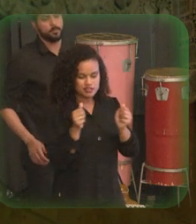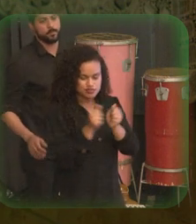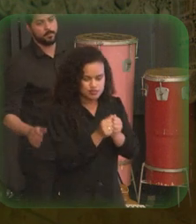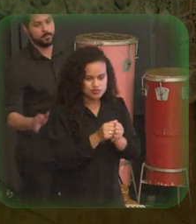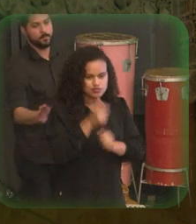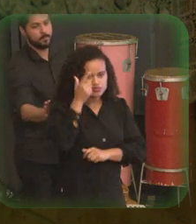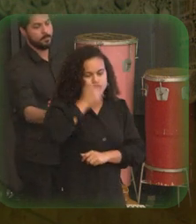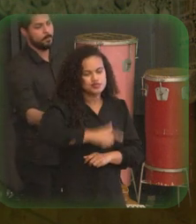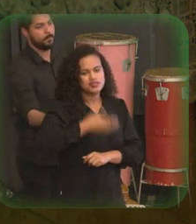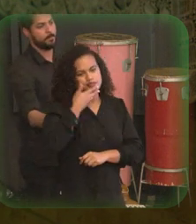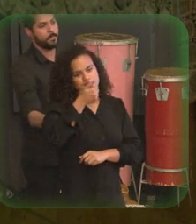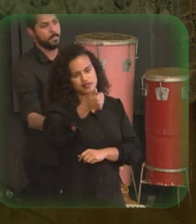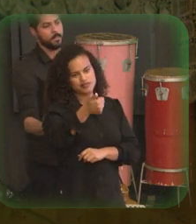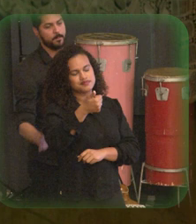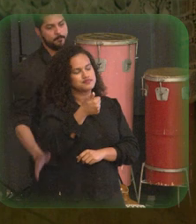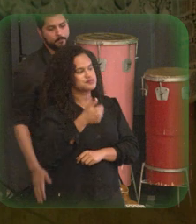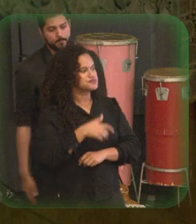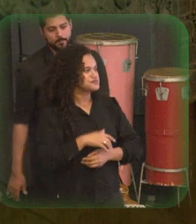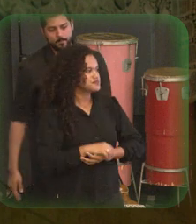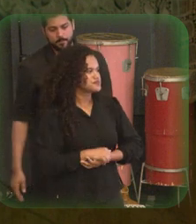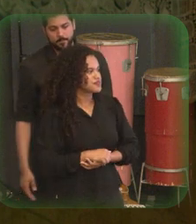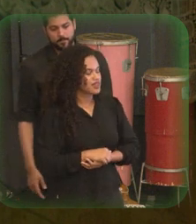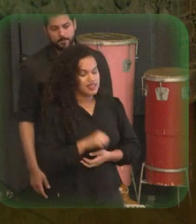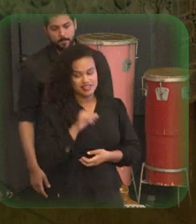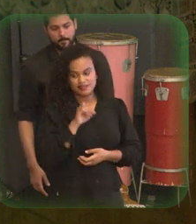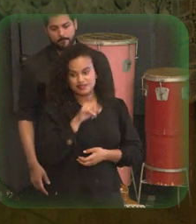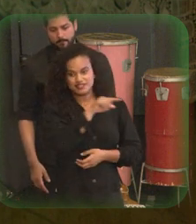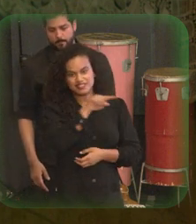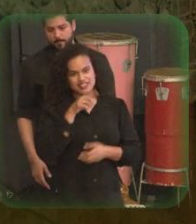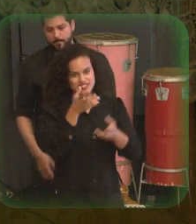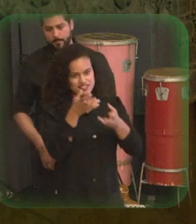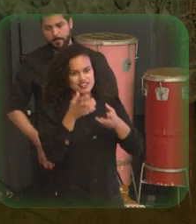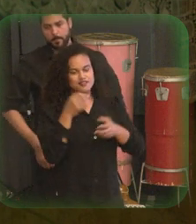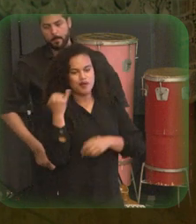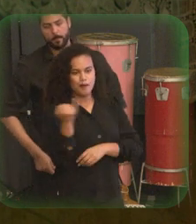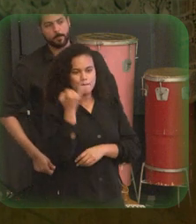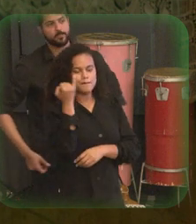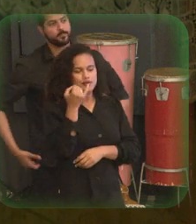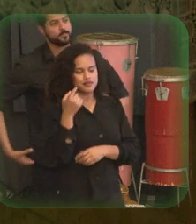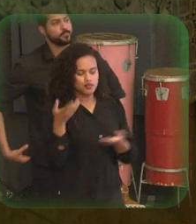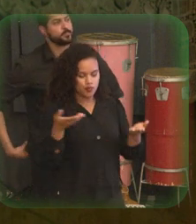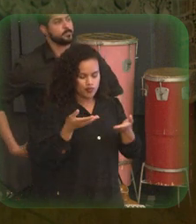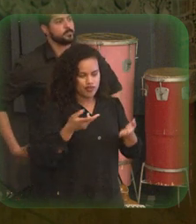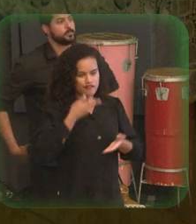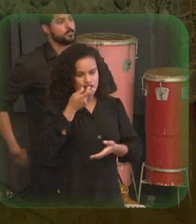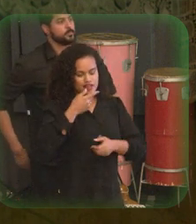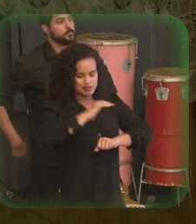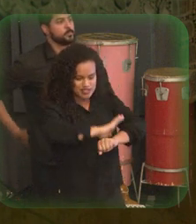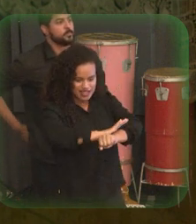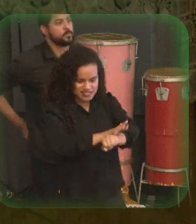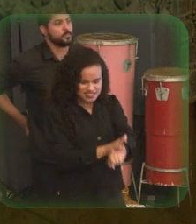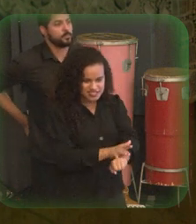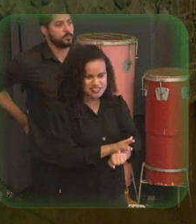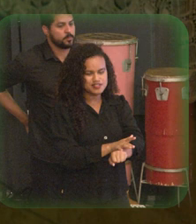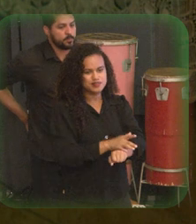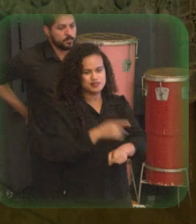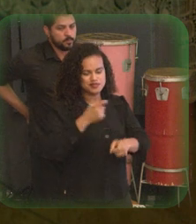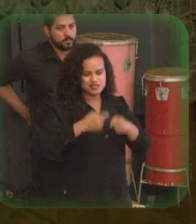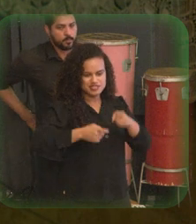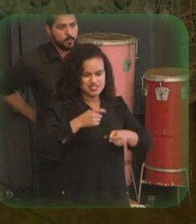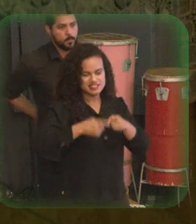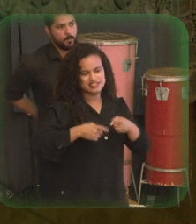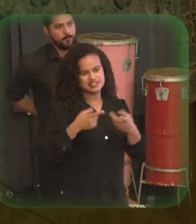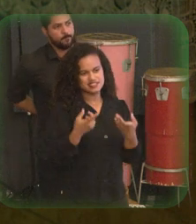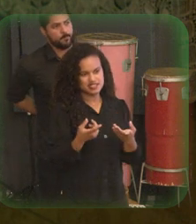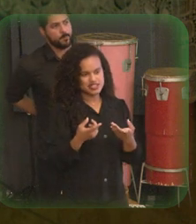conseguir melhorar. E vocês querem ver como isso é importante? A gente está falando agora de racismo, de sexismo, né? Sabe uma